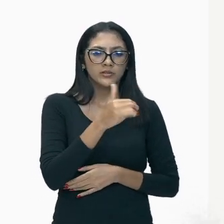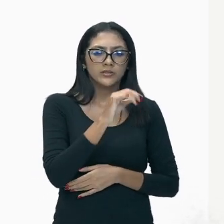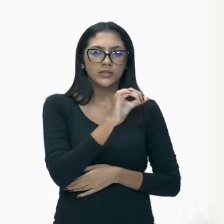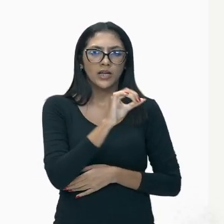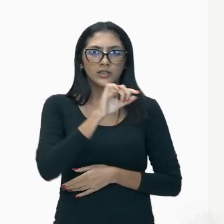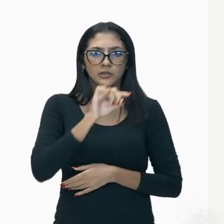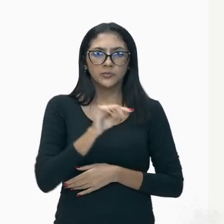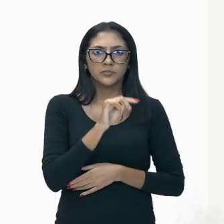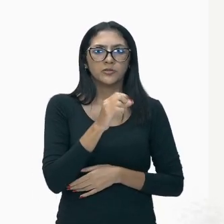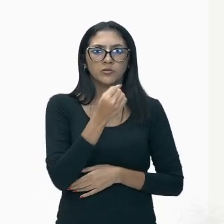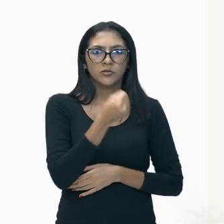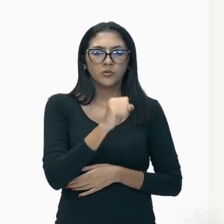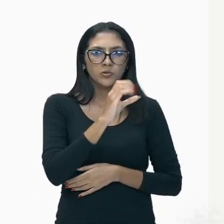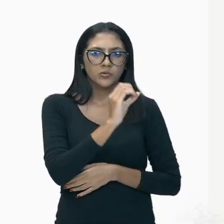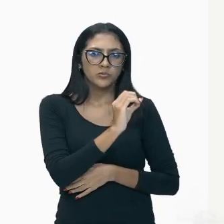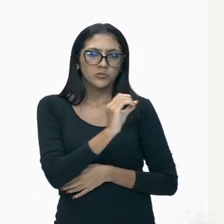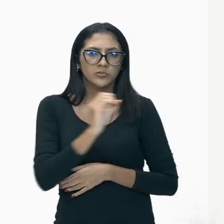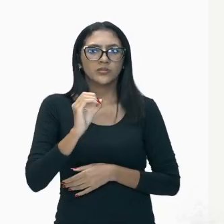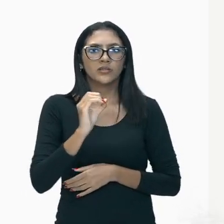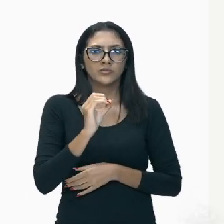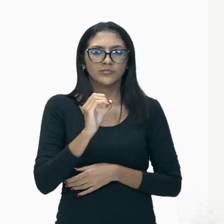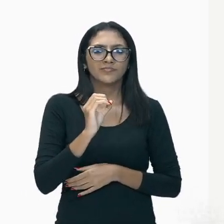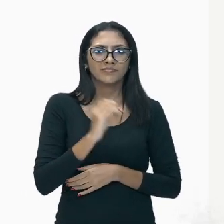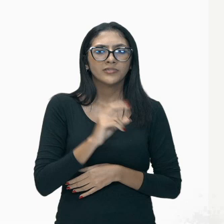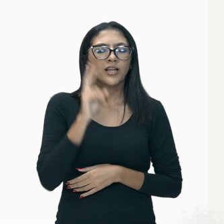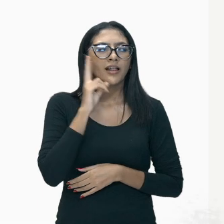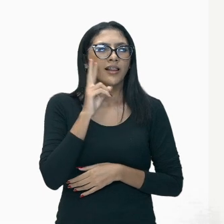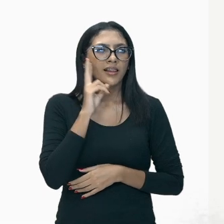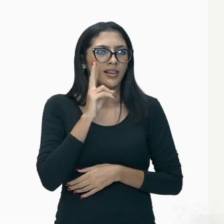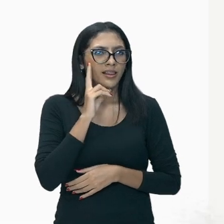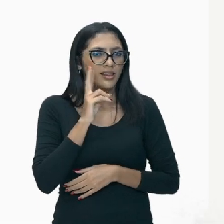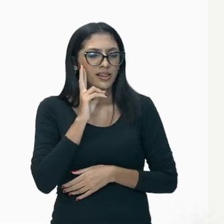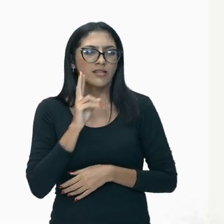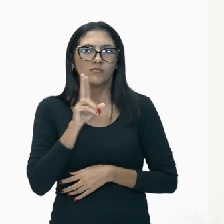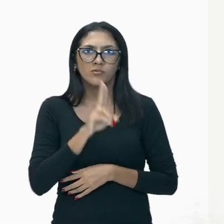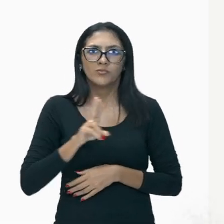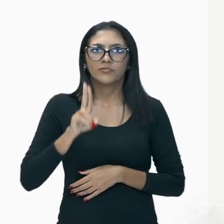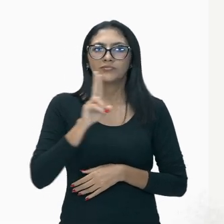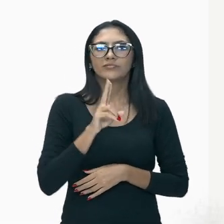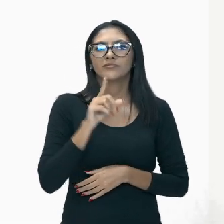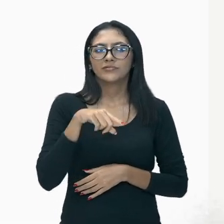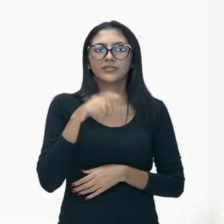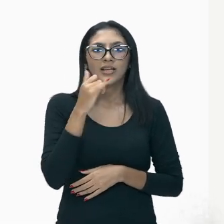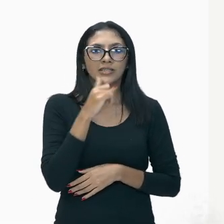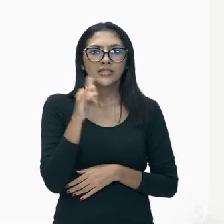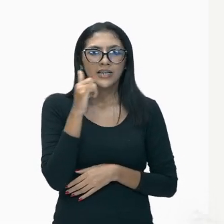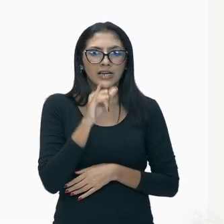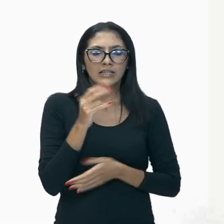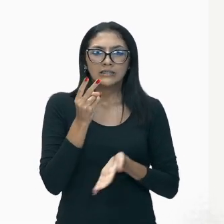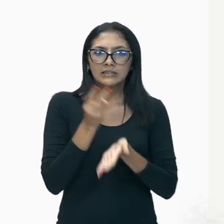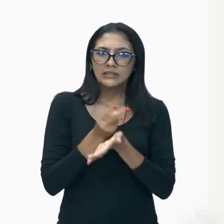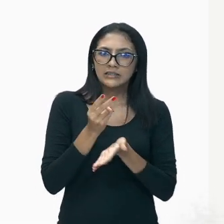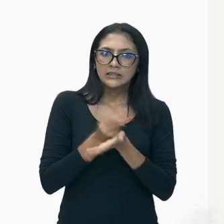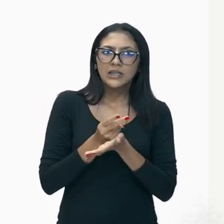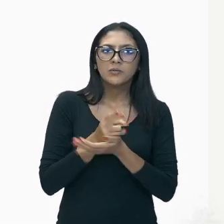10.800. Lembram quando eu falei que a unidade da energia elétrica é sempre